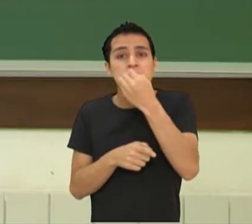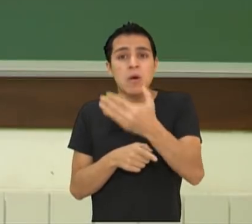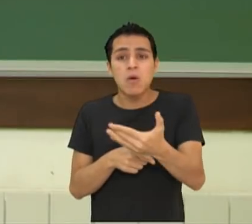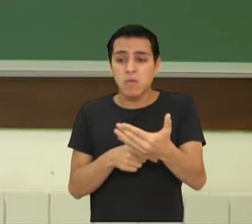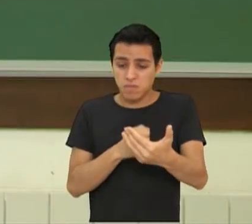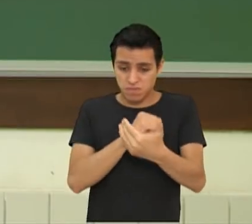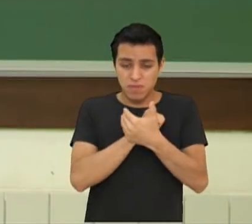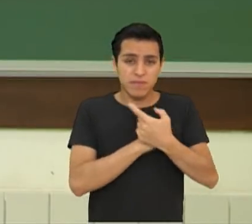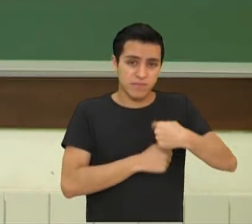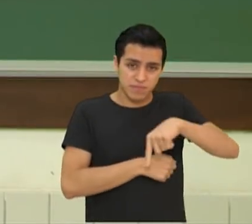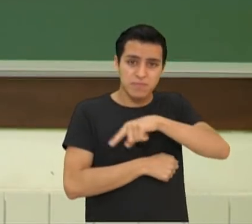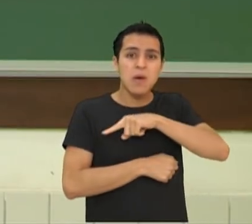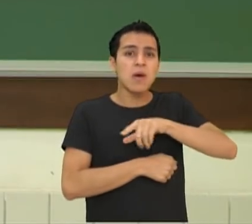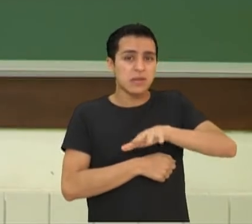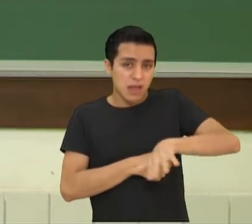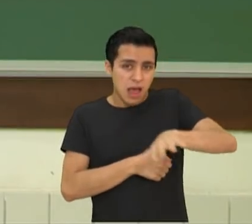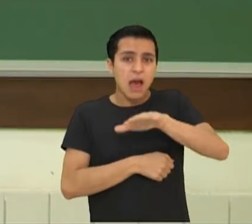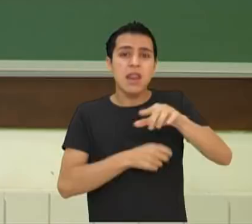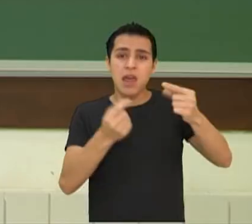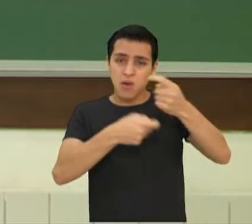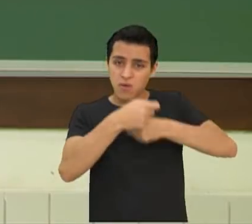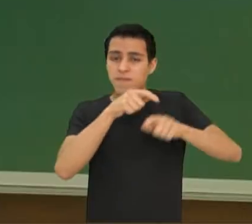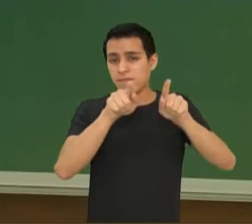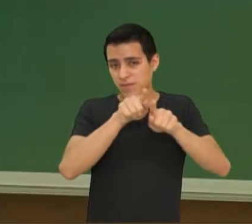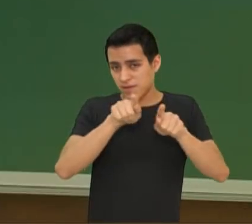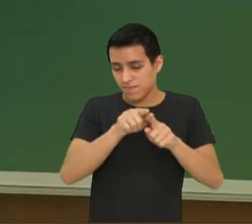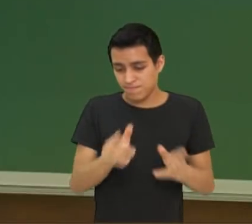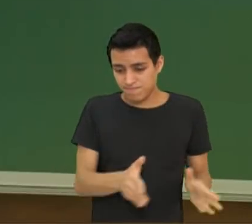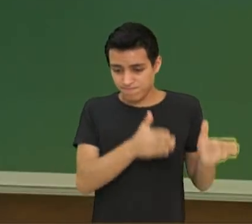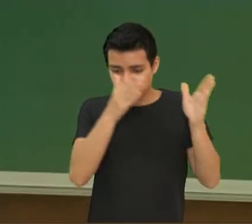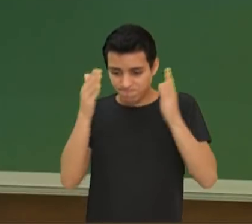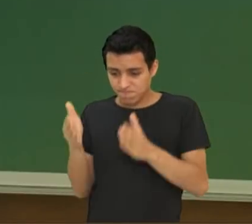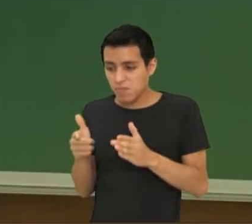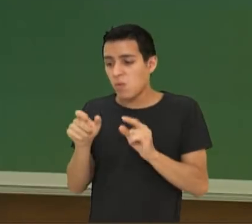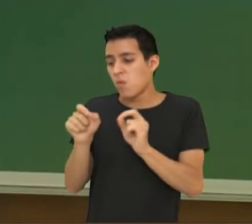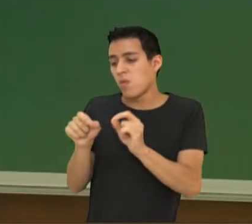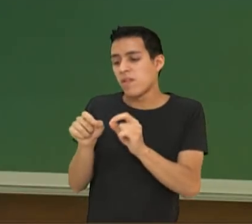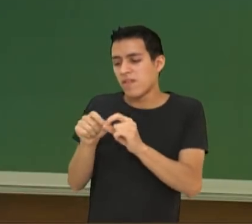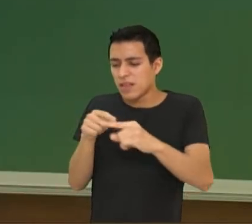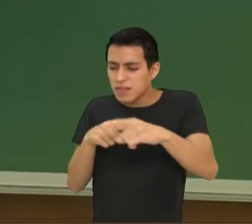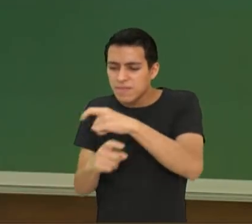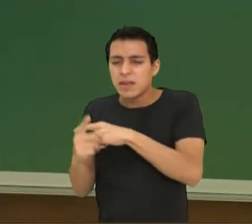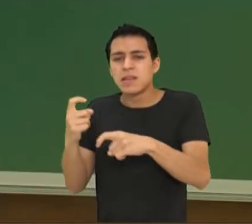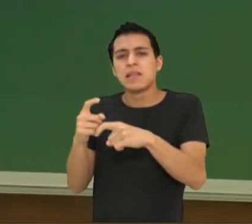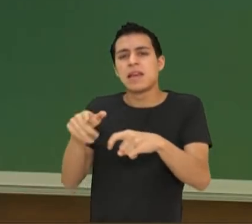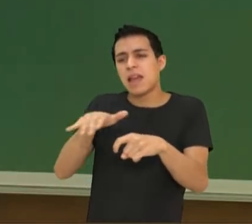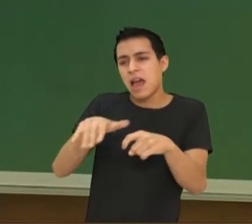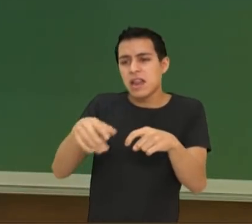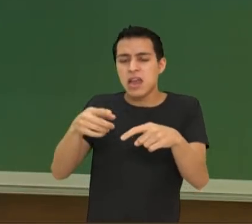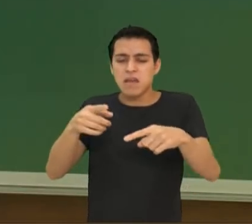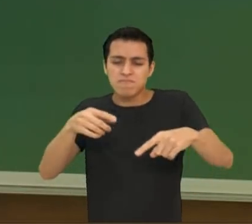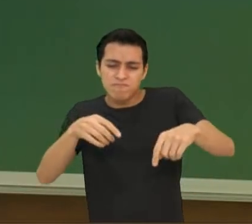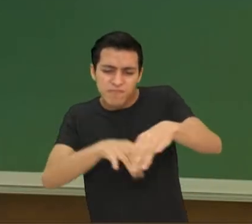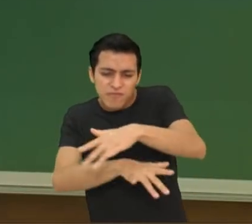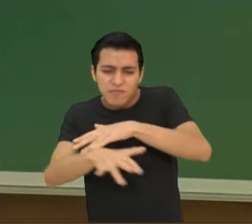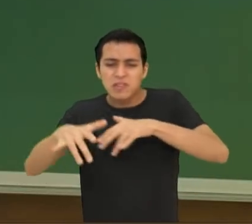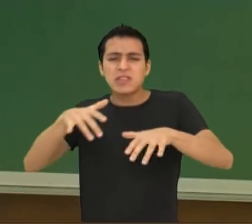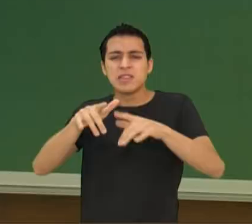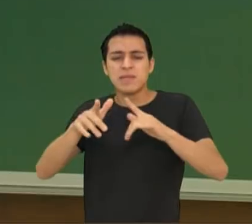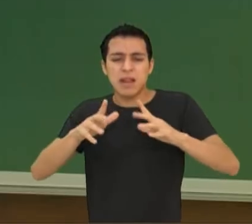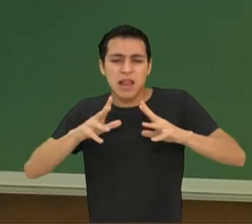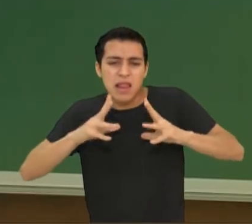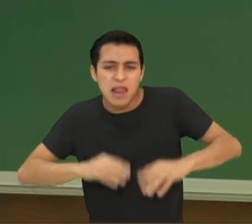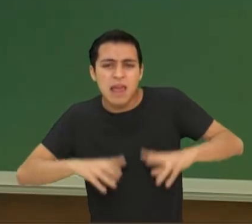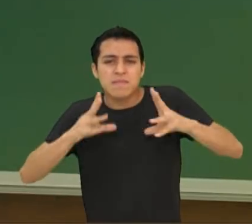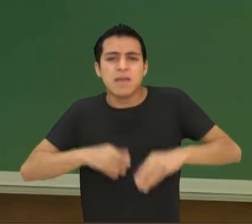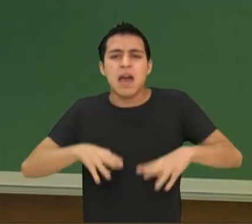economia. Algumas bactérias que fazem a decomposição da matéria orgânica são extremamente importantes, né, pessoal, para fazer toda essa